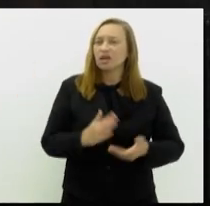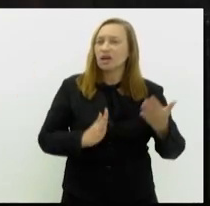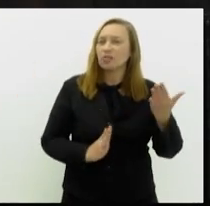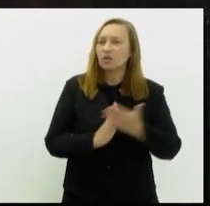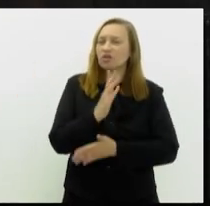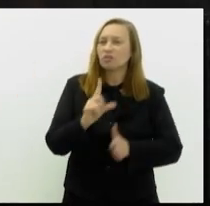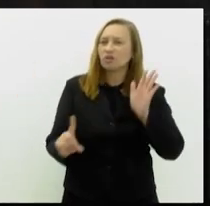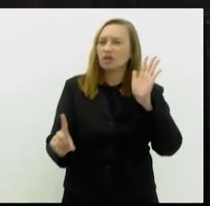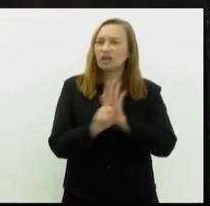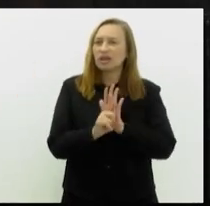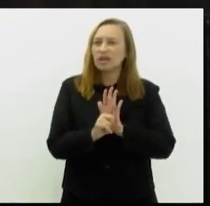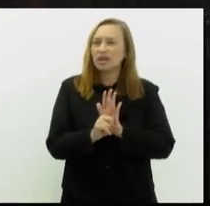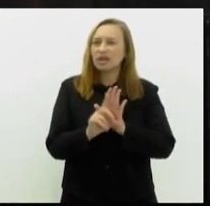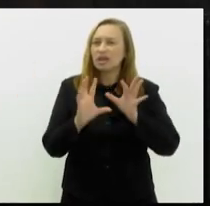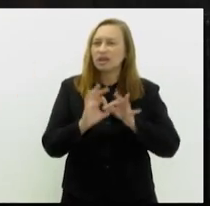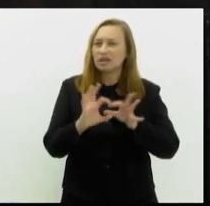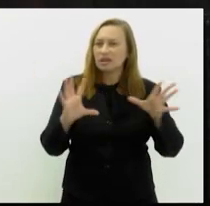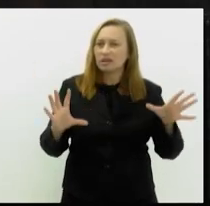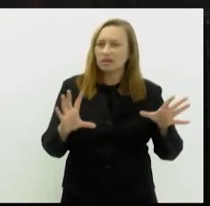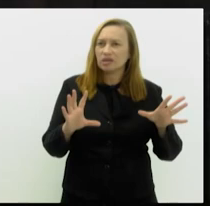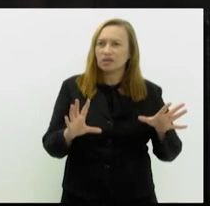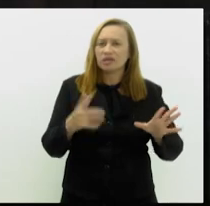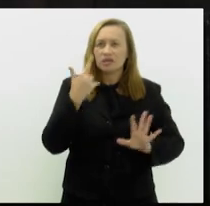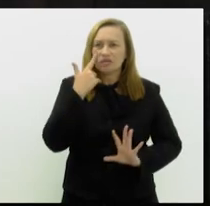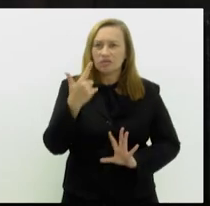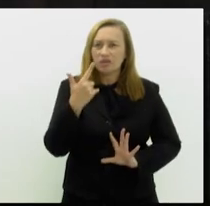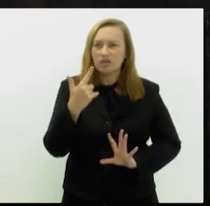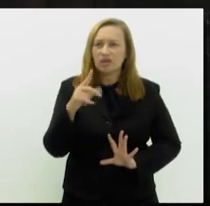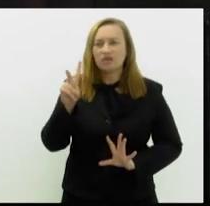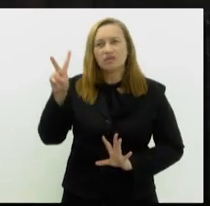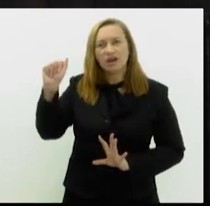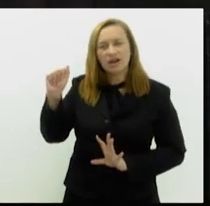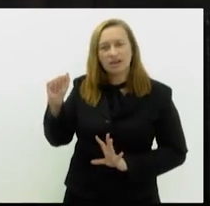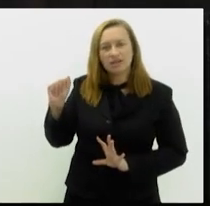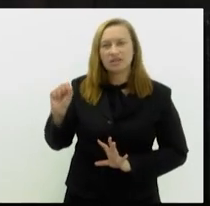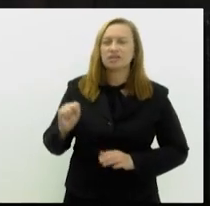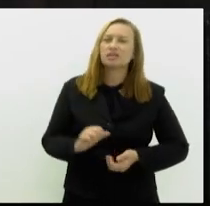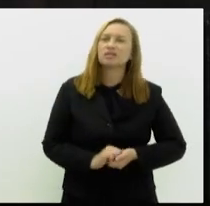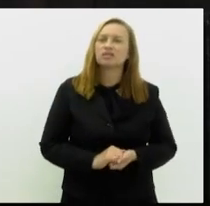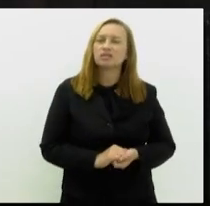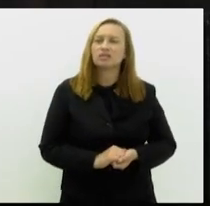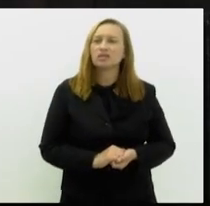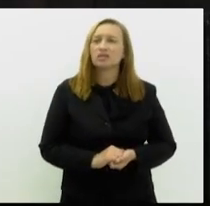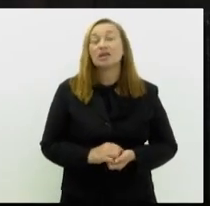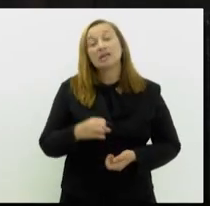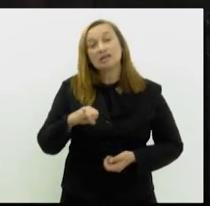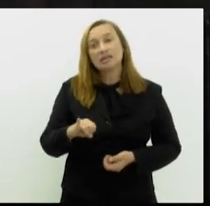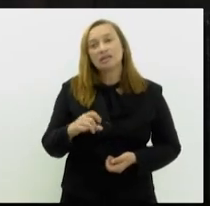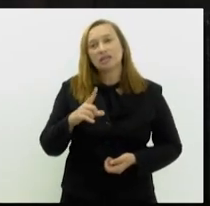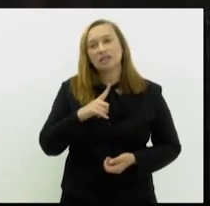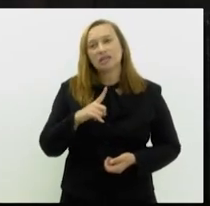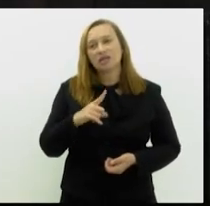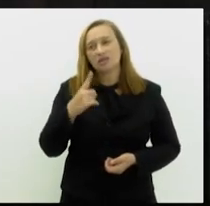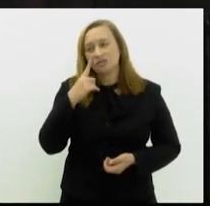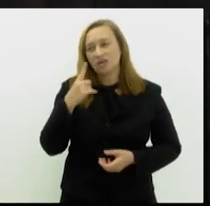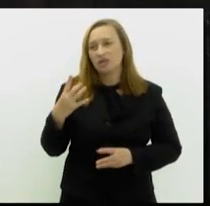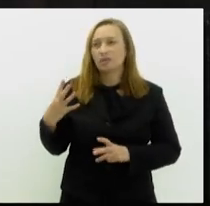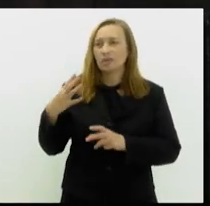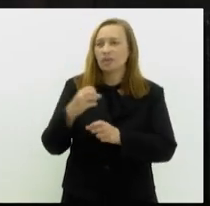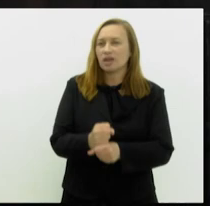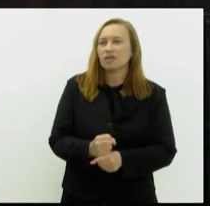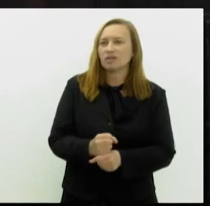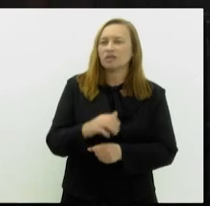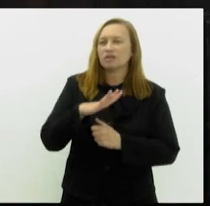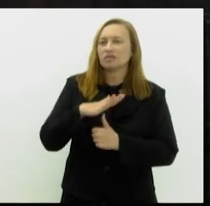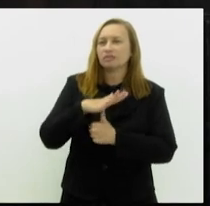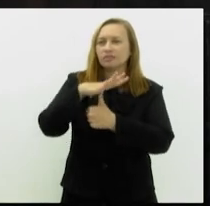lei autorizativa que prevê o preenchimento dessas vagas. E se, por um lado, a gente se soma à pró-reitoria